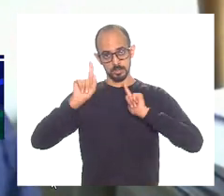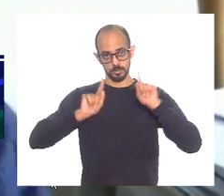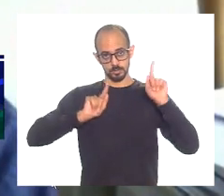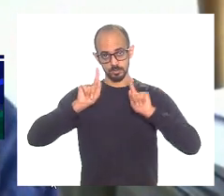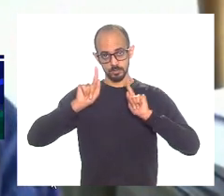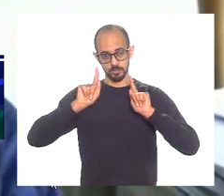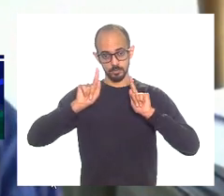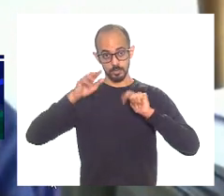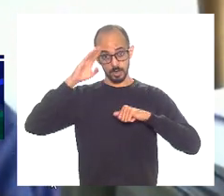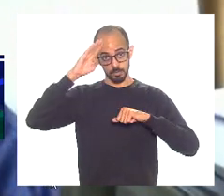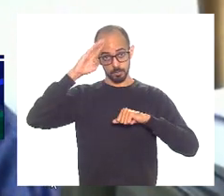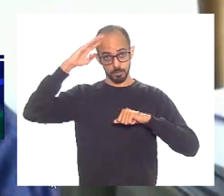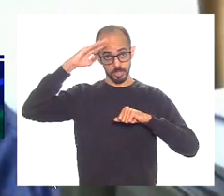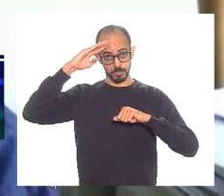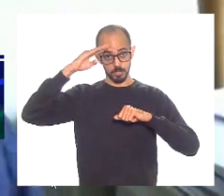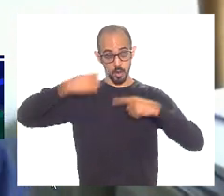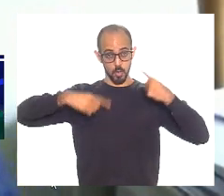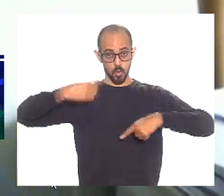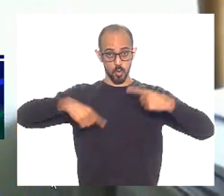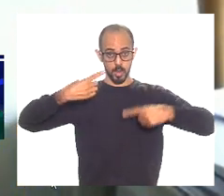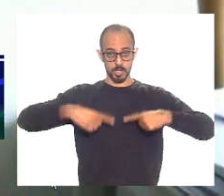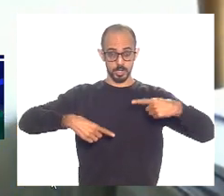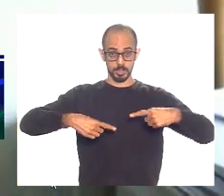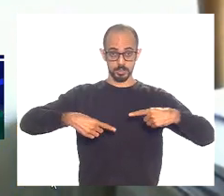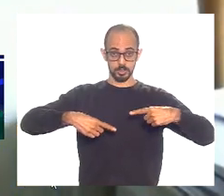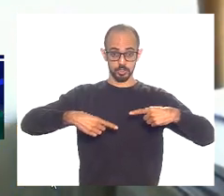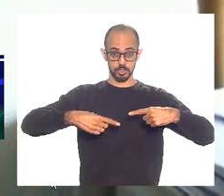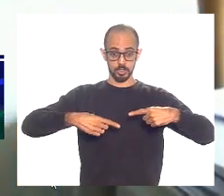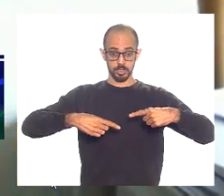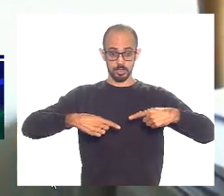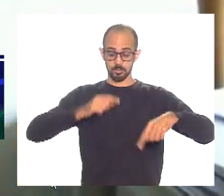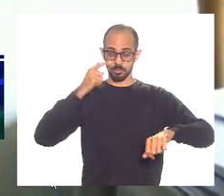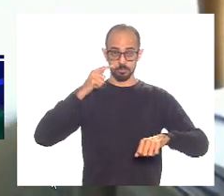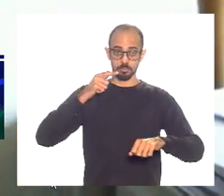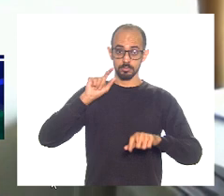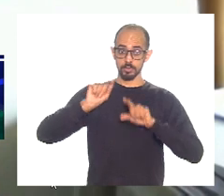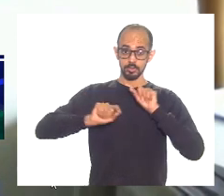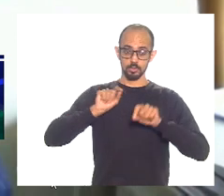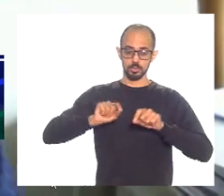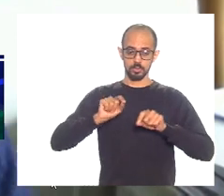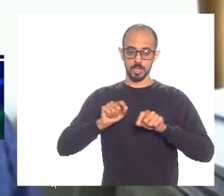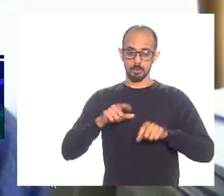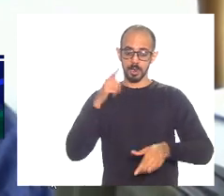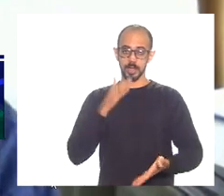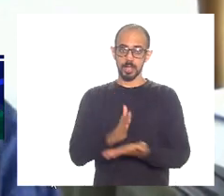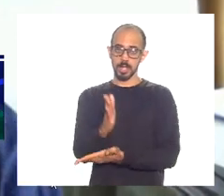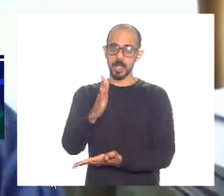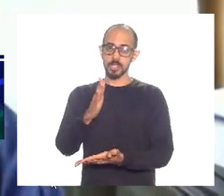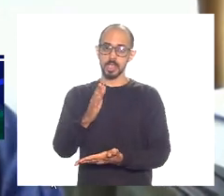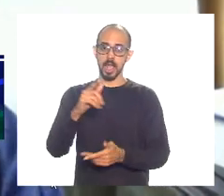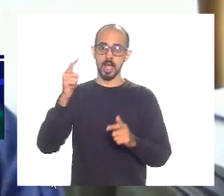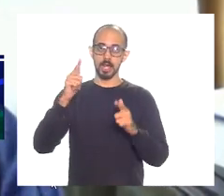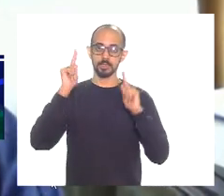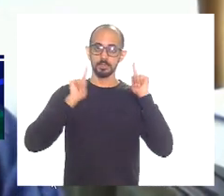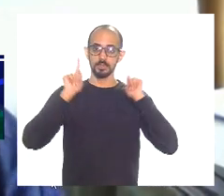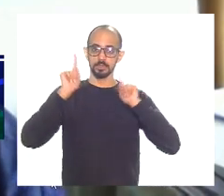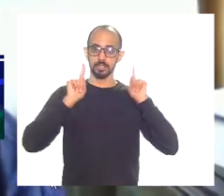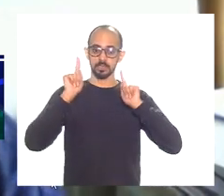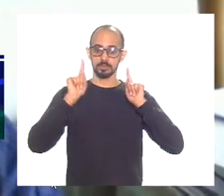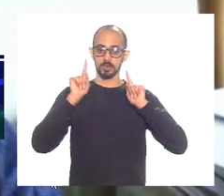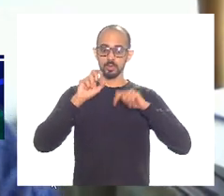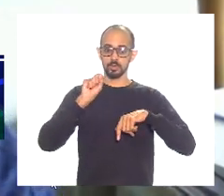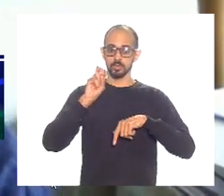é a principal concorrente para amealhar as licitações do Santos